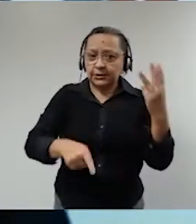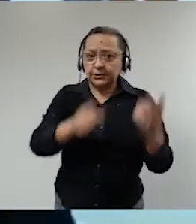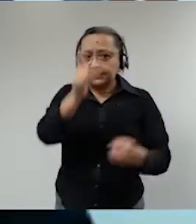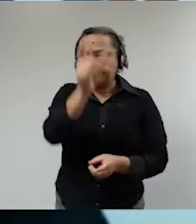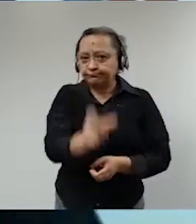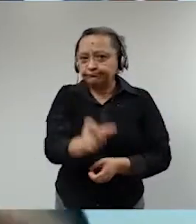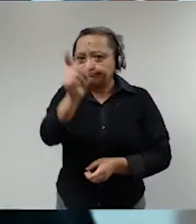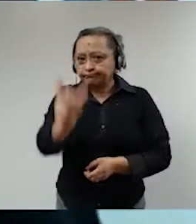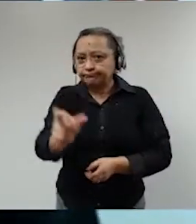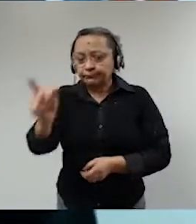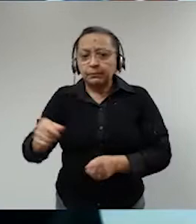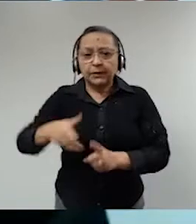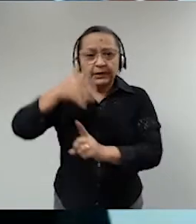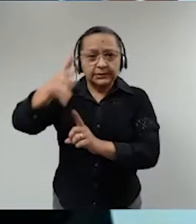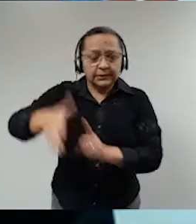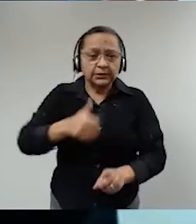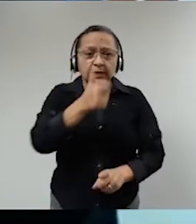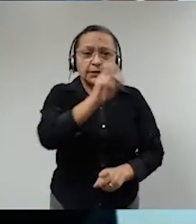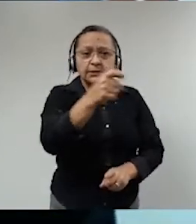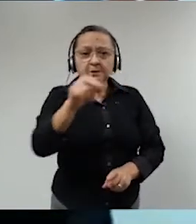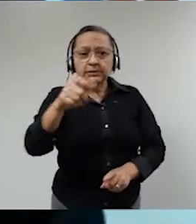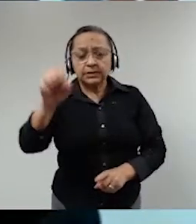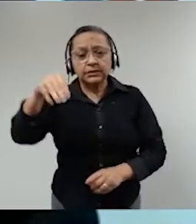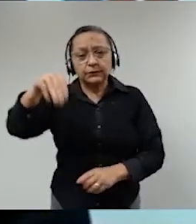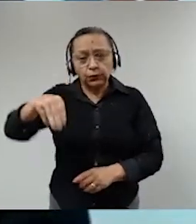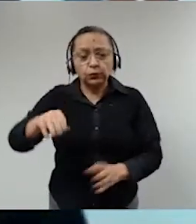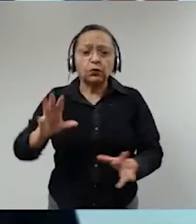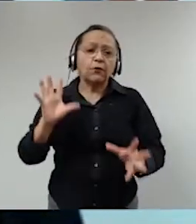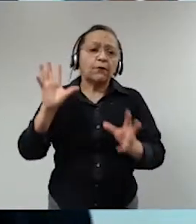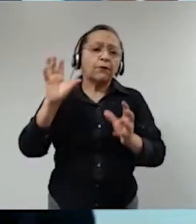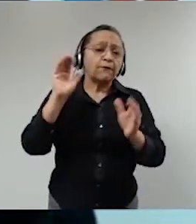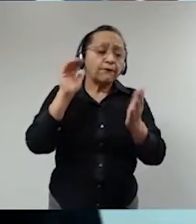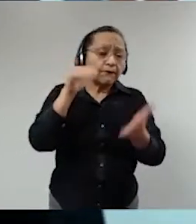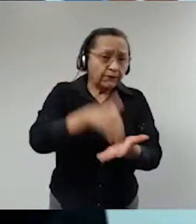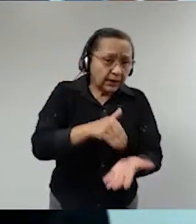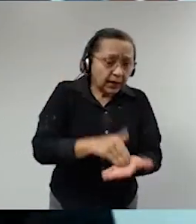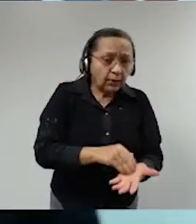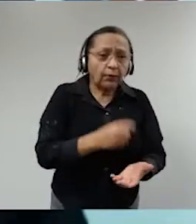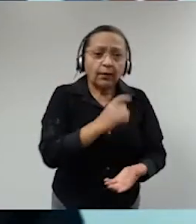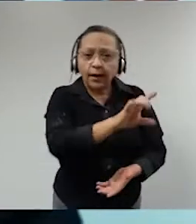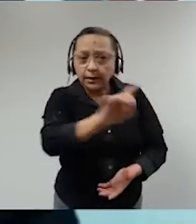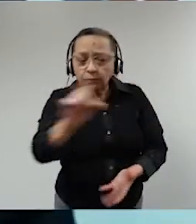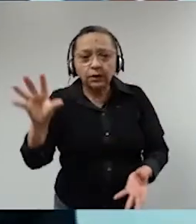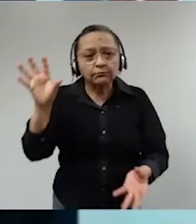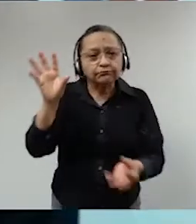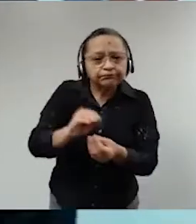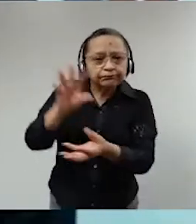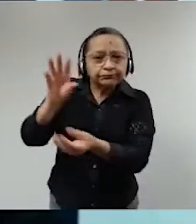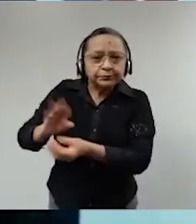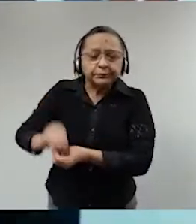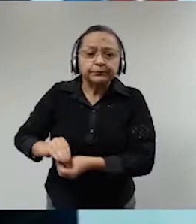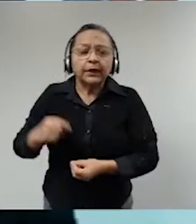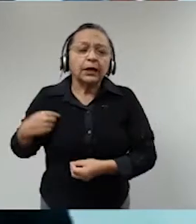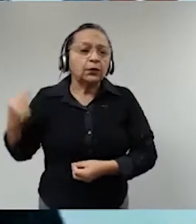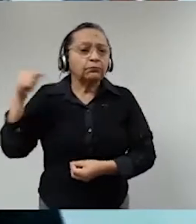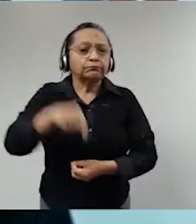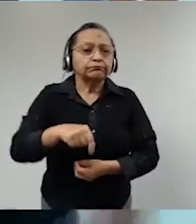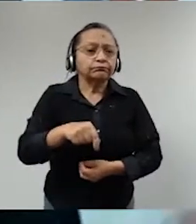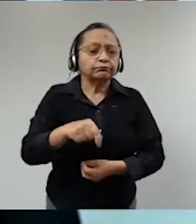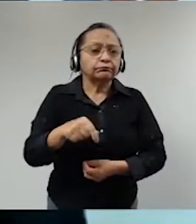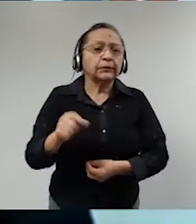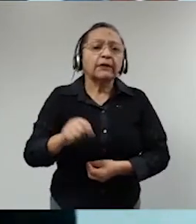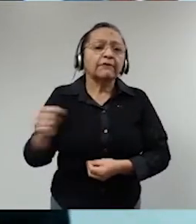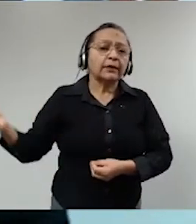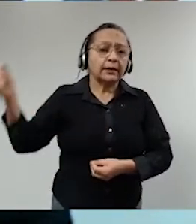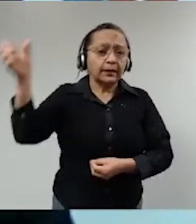ao final cada um fará as suas considerações finais. Participo como palestrante desse evento o presidente